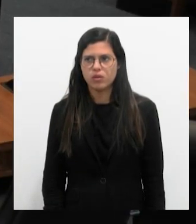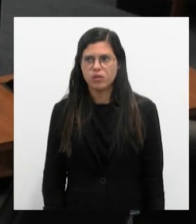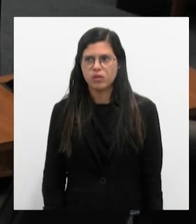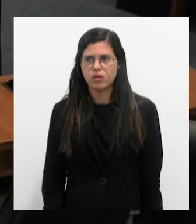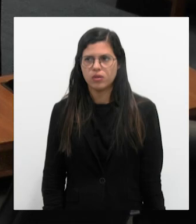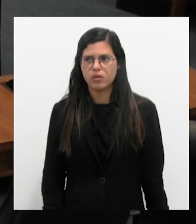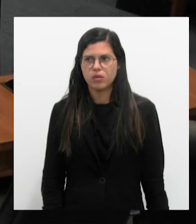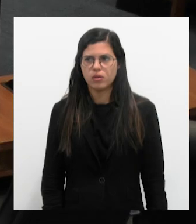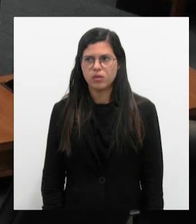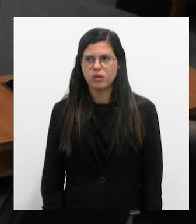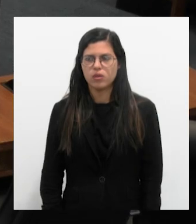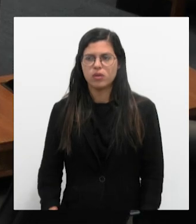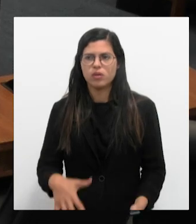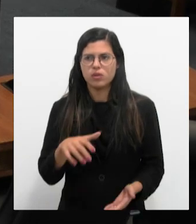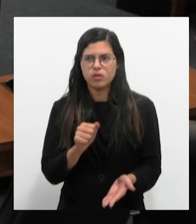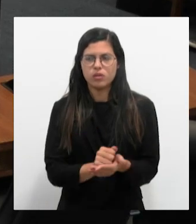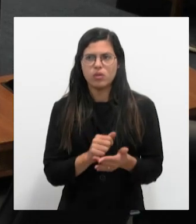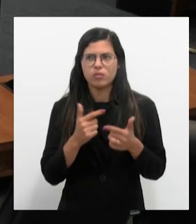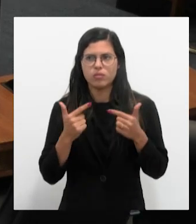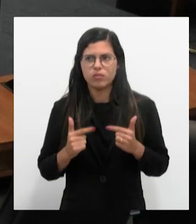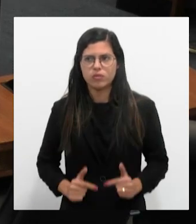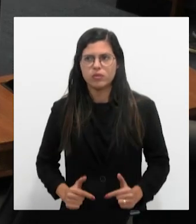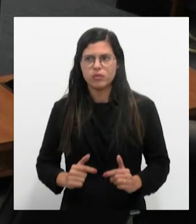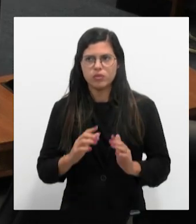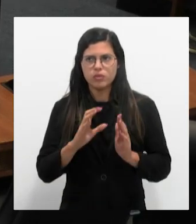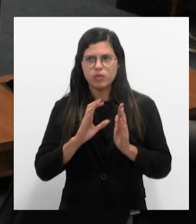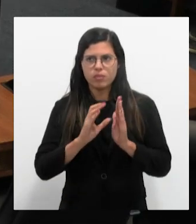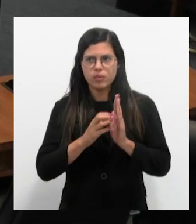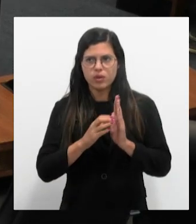Registrar o voto e abstenção da bancada do PT.